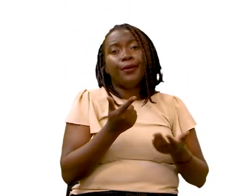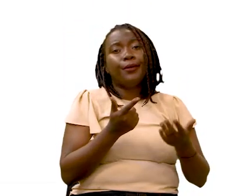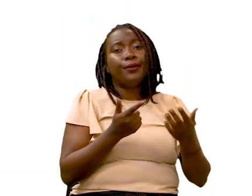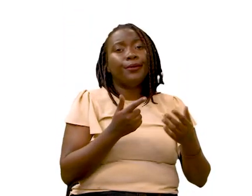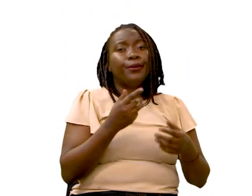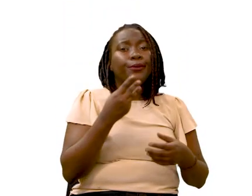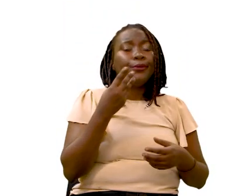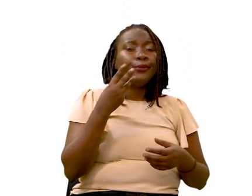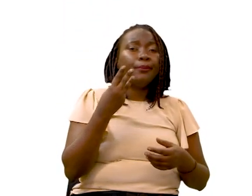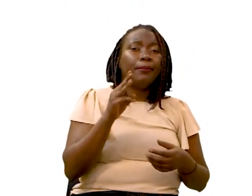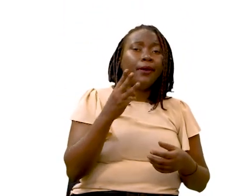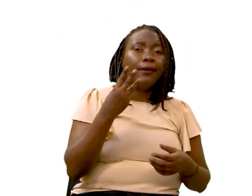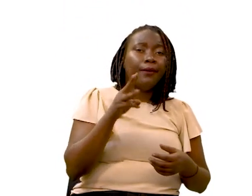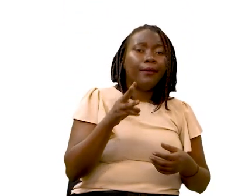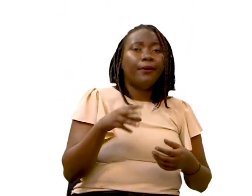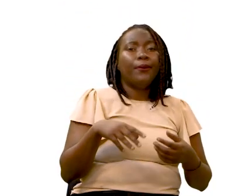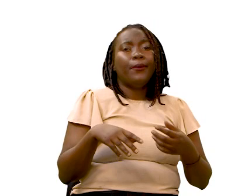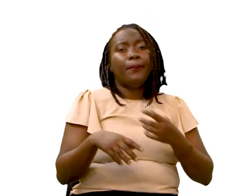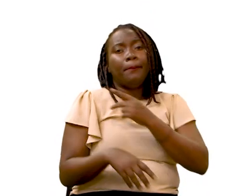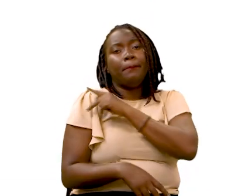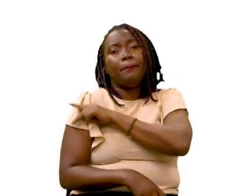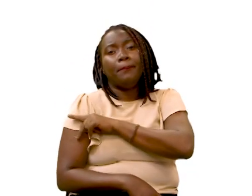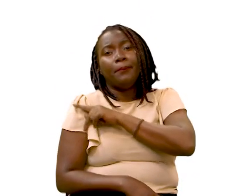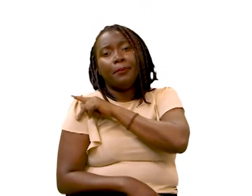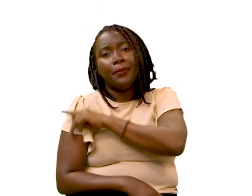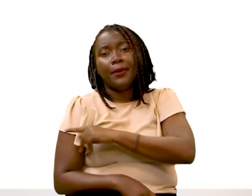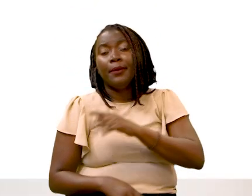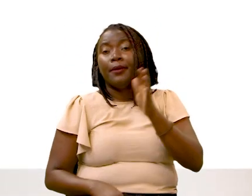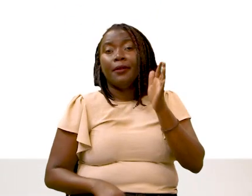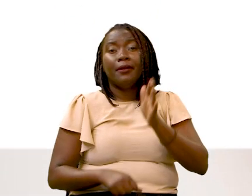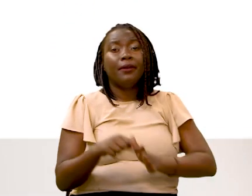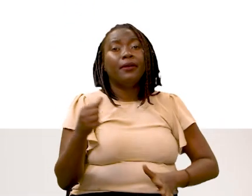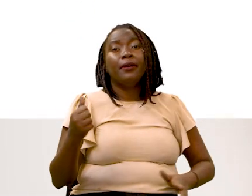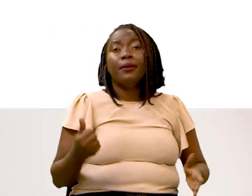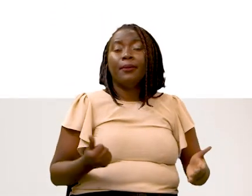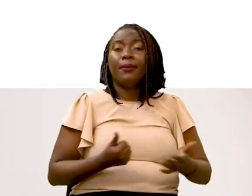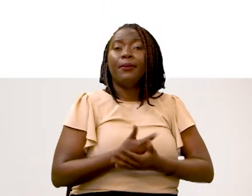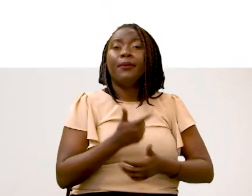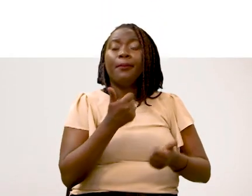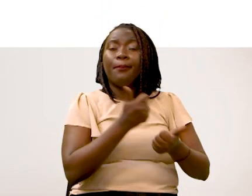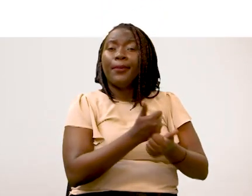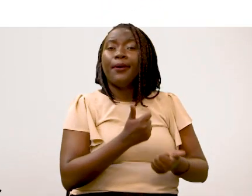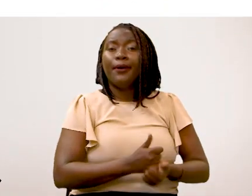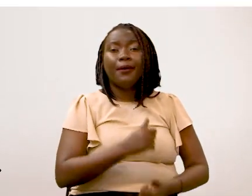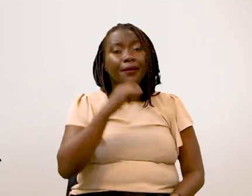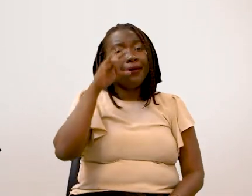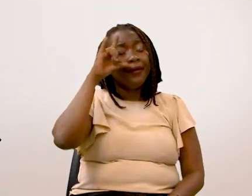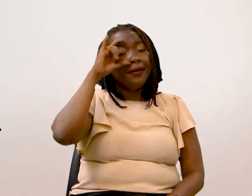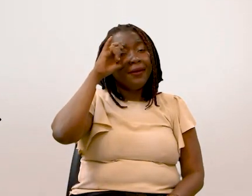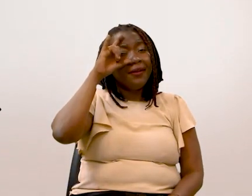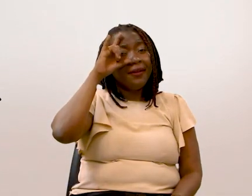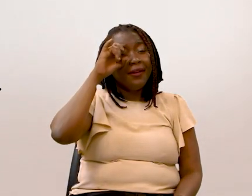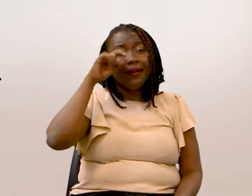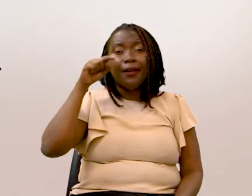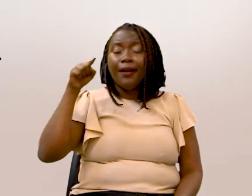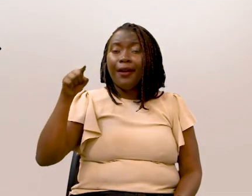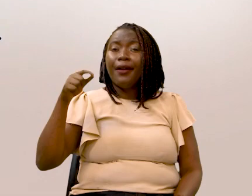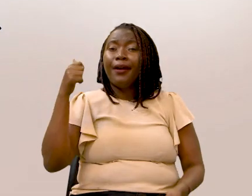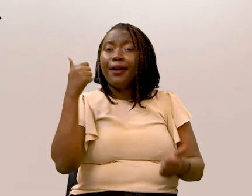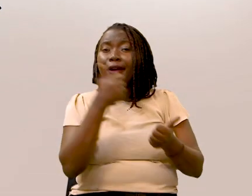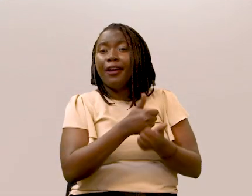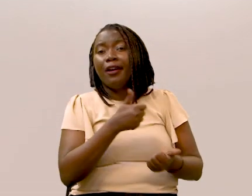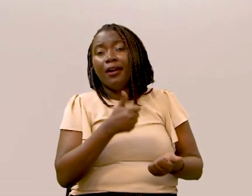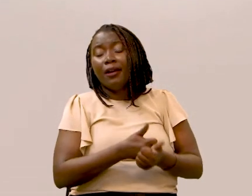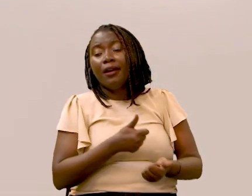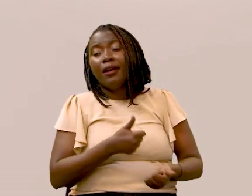que compram lá do Maranhão, do Piauí, você vê que ele compra pela primeira vez, está acompanhando ali pelo Instagram e